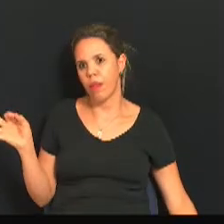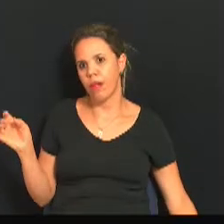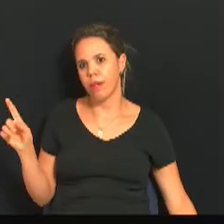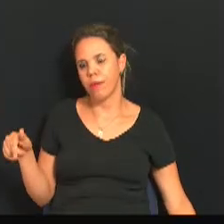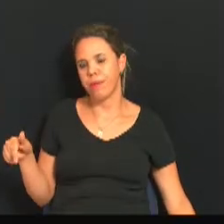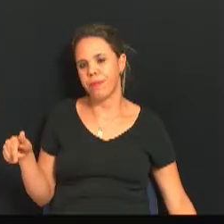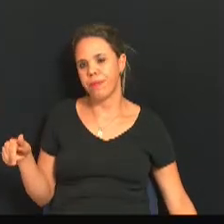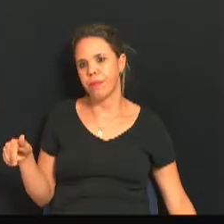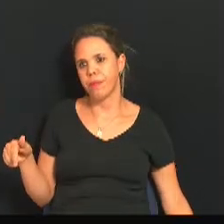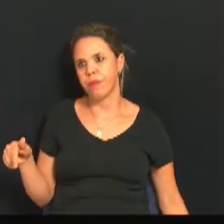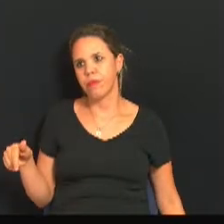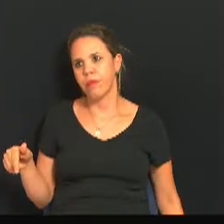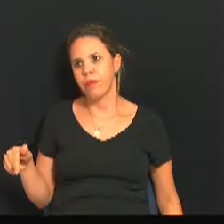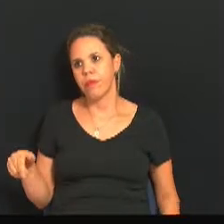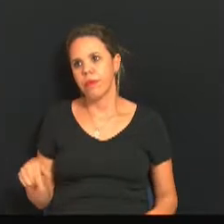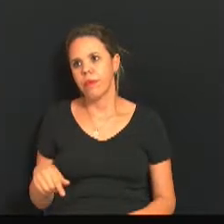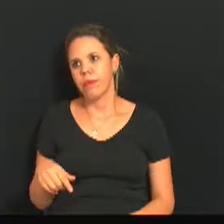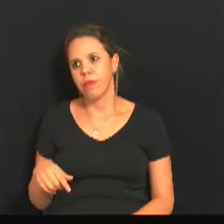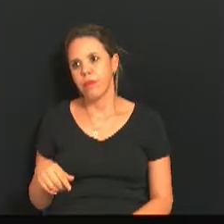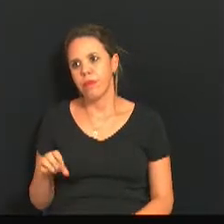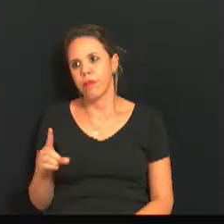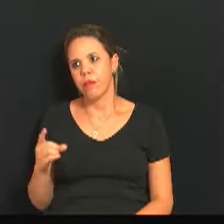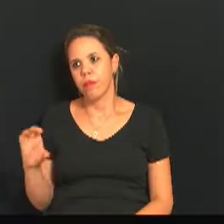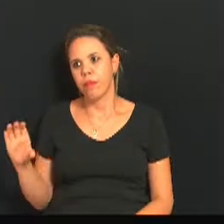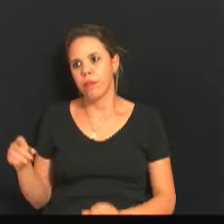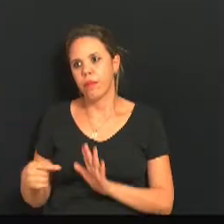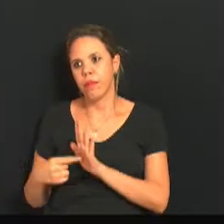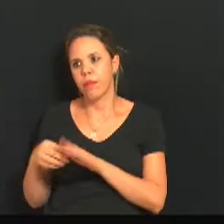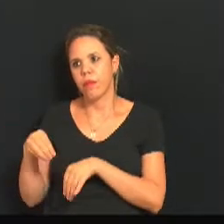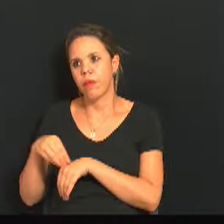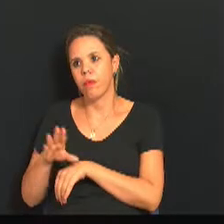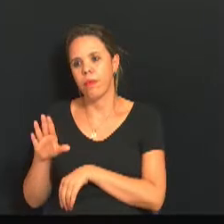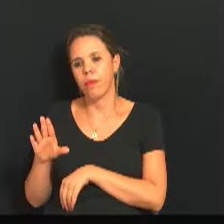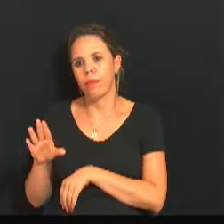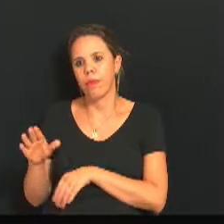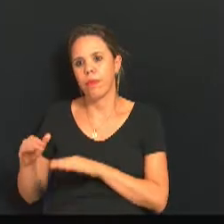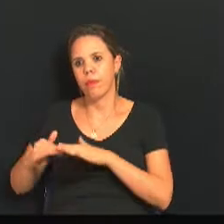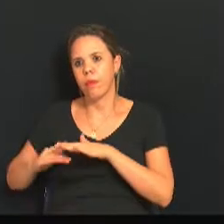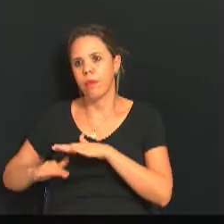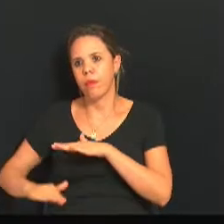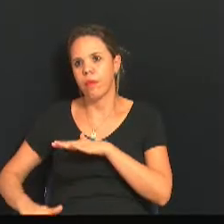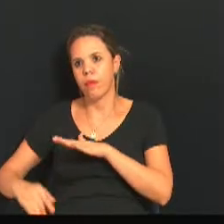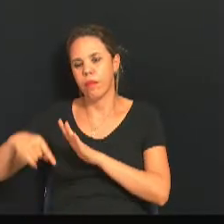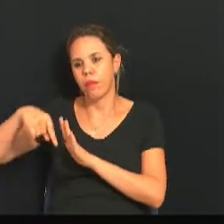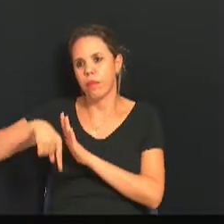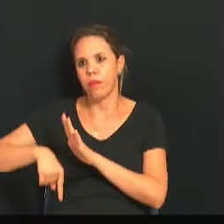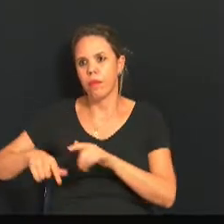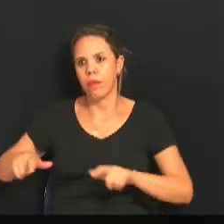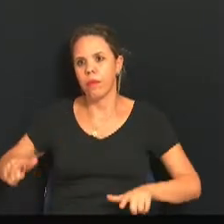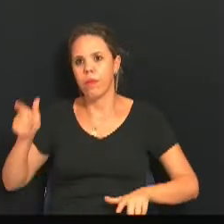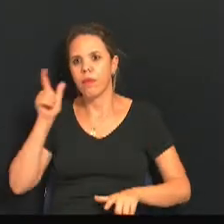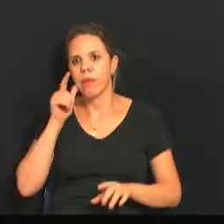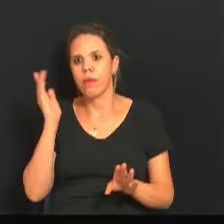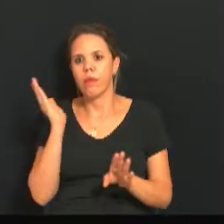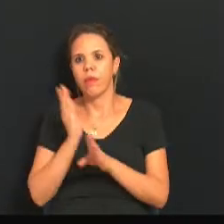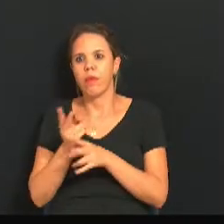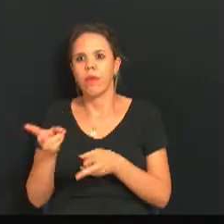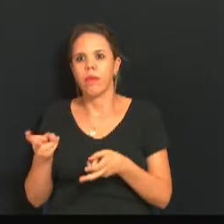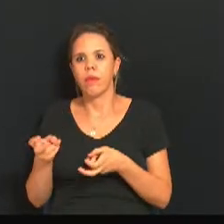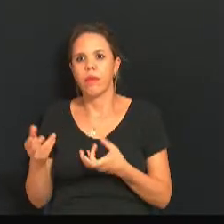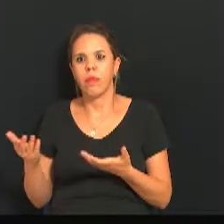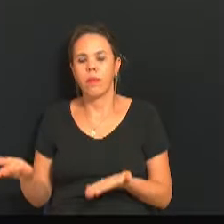esta demanda crack em pé que nos passou e a parte mais baixo que é que dar as conseguimos identificar